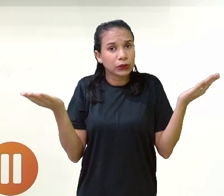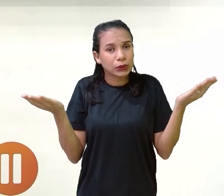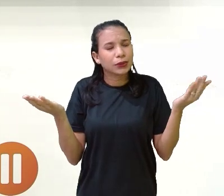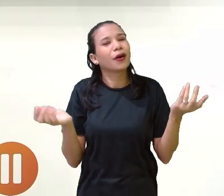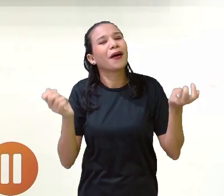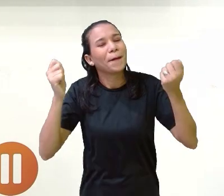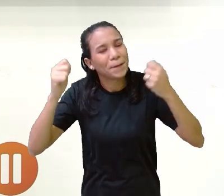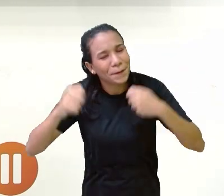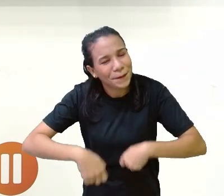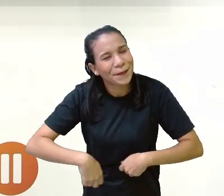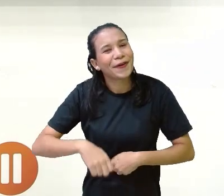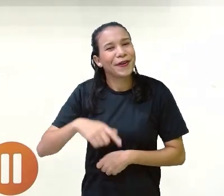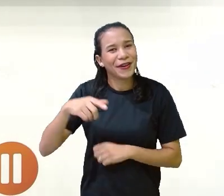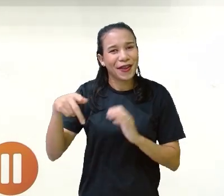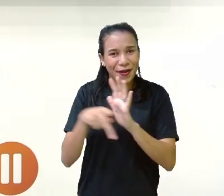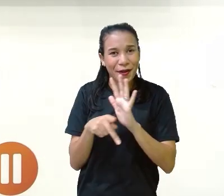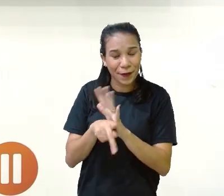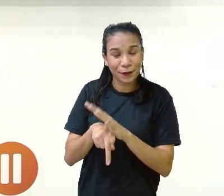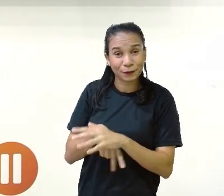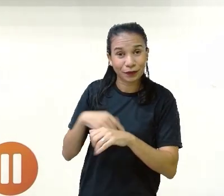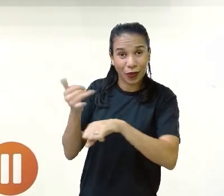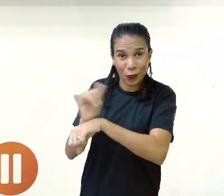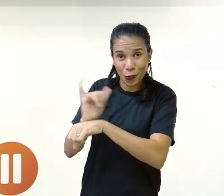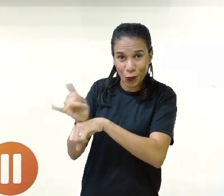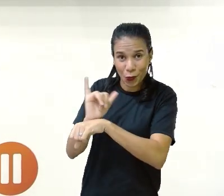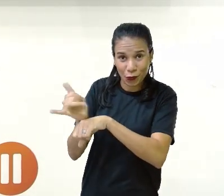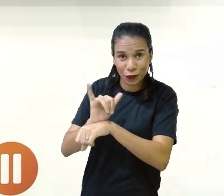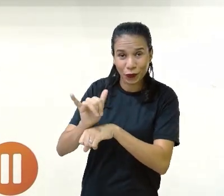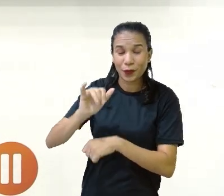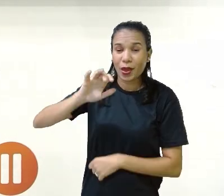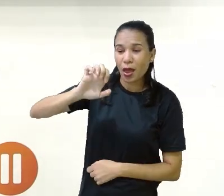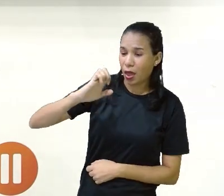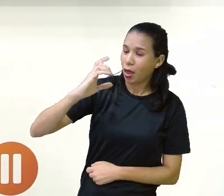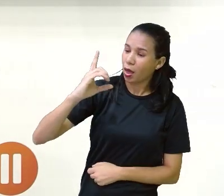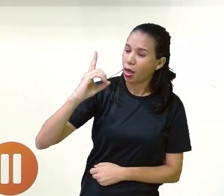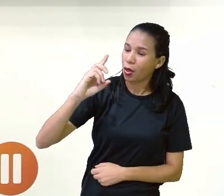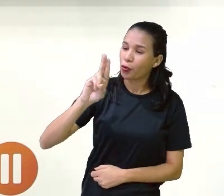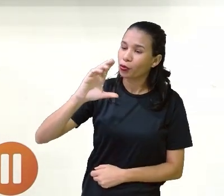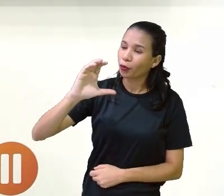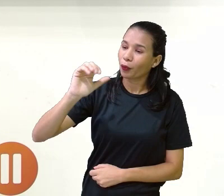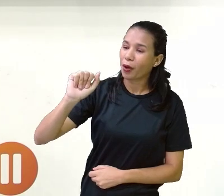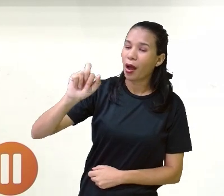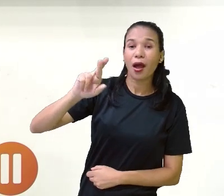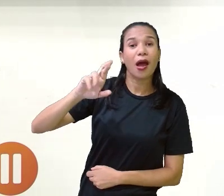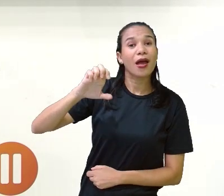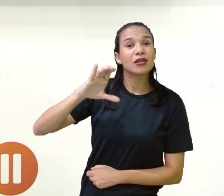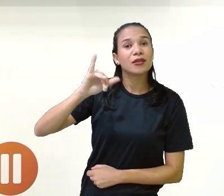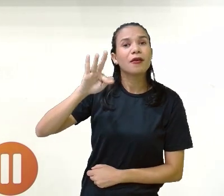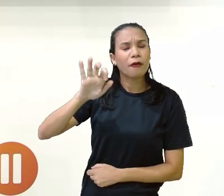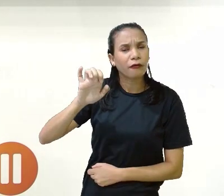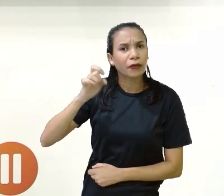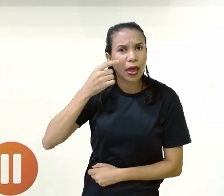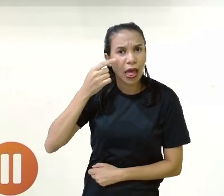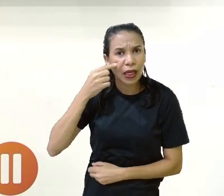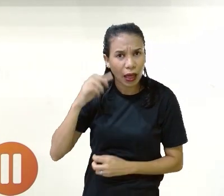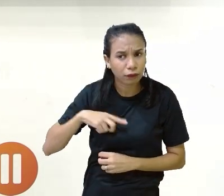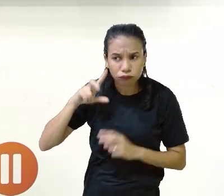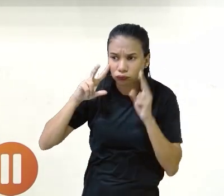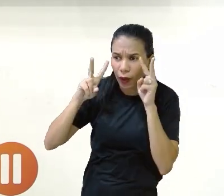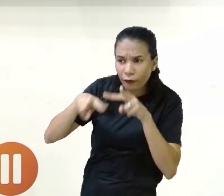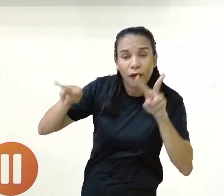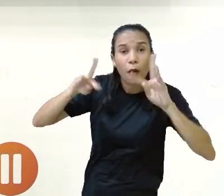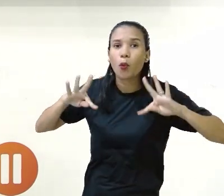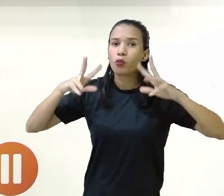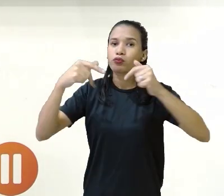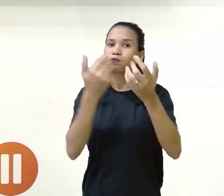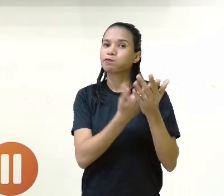pode ir no canal do YouTube Educa Recife. Lá você encontra todas as aulas disponíveis. Lá